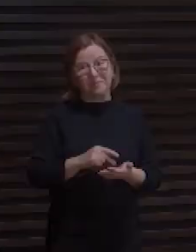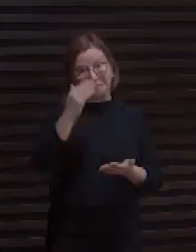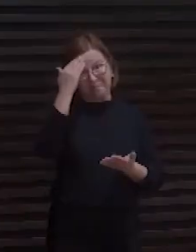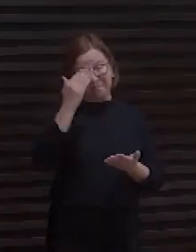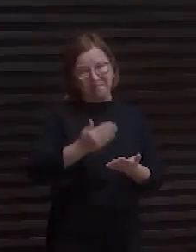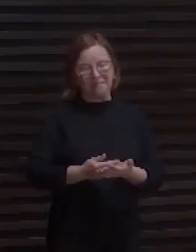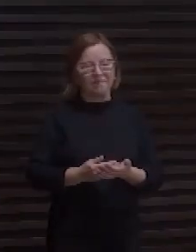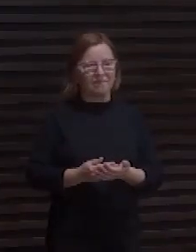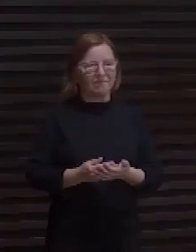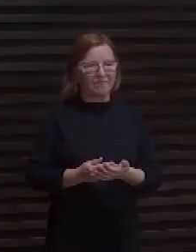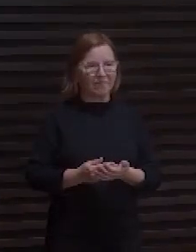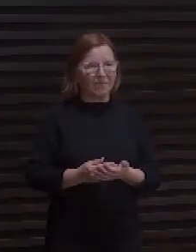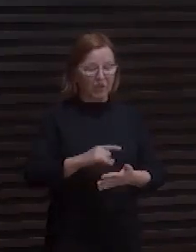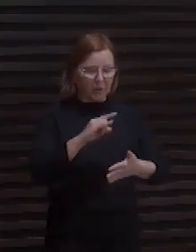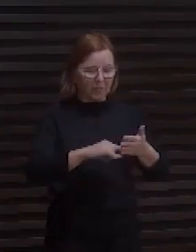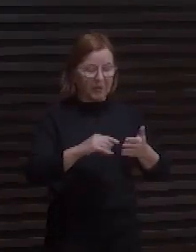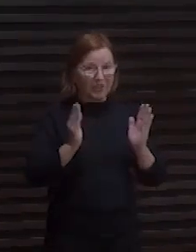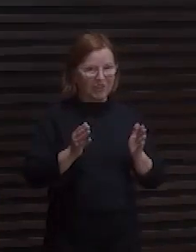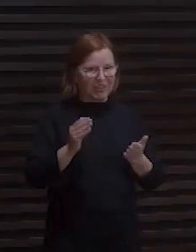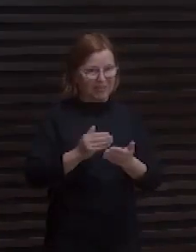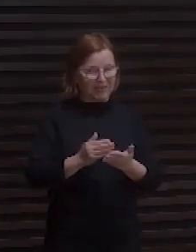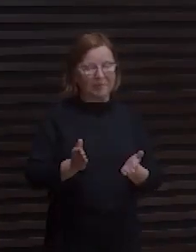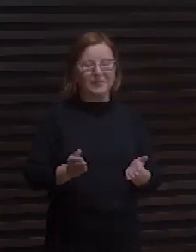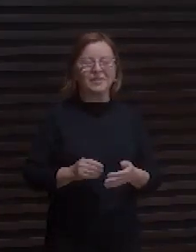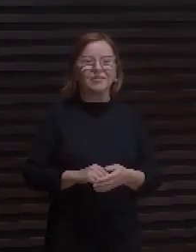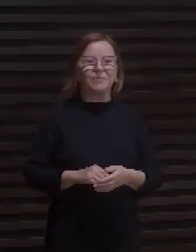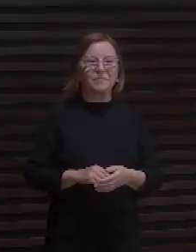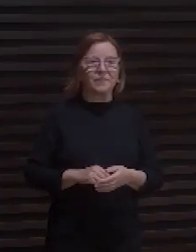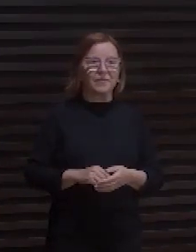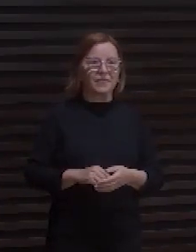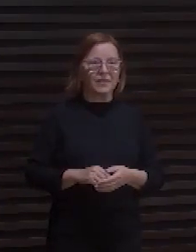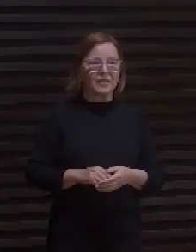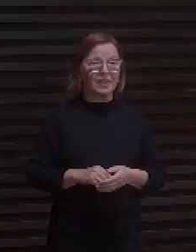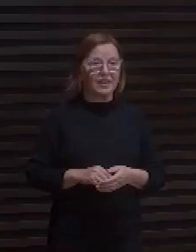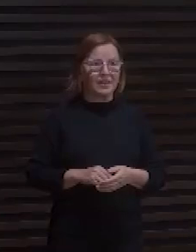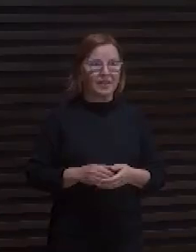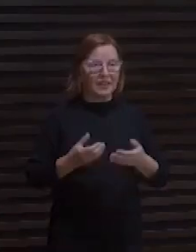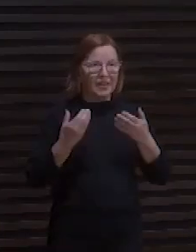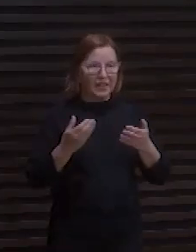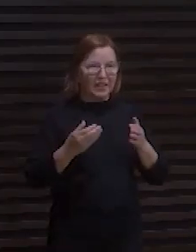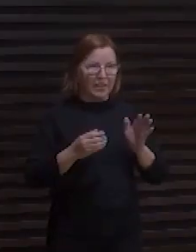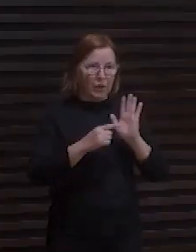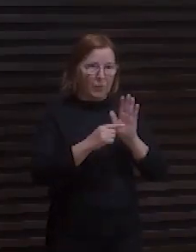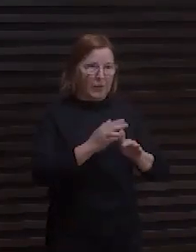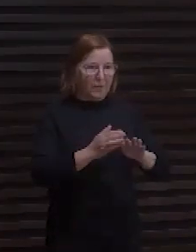do nosso boletim e ao terminar, eu quero fazer uma aplicação prática com vocês.